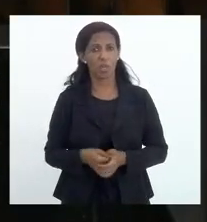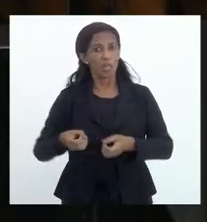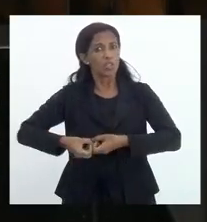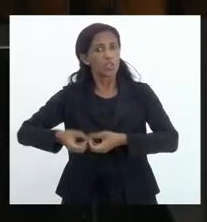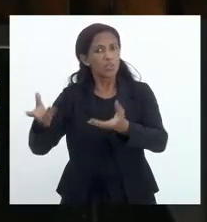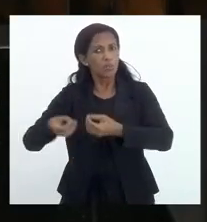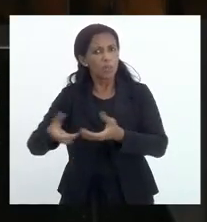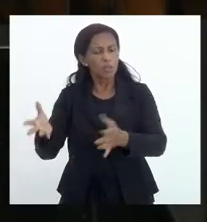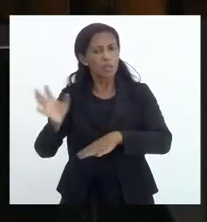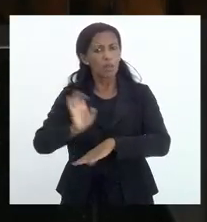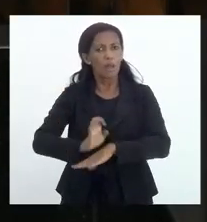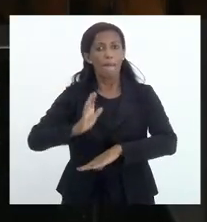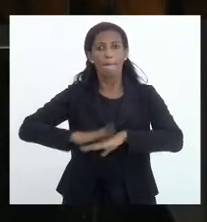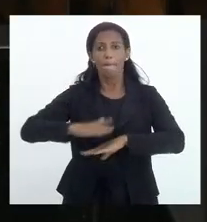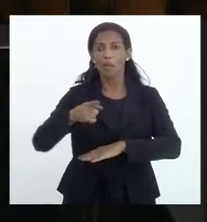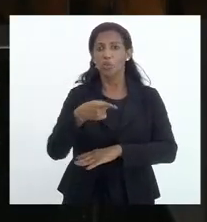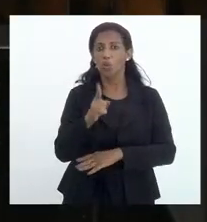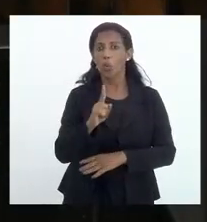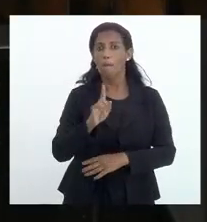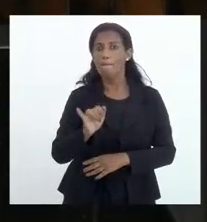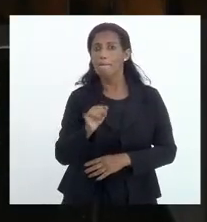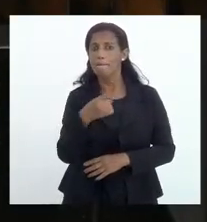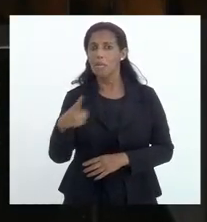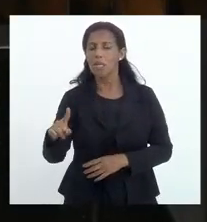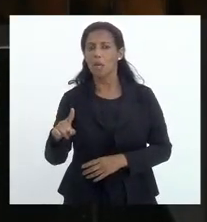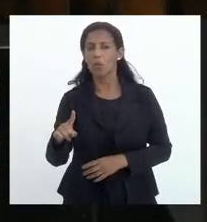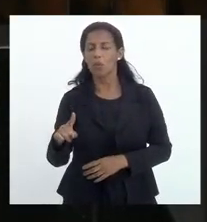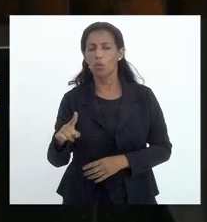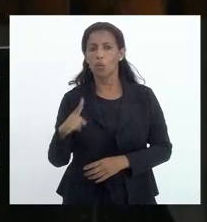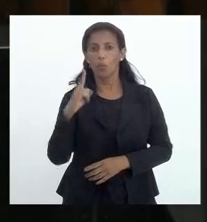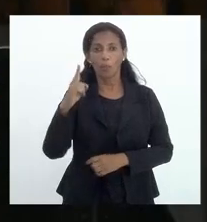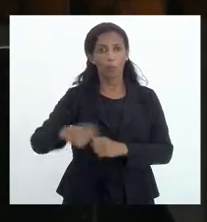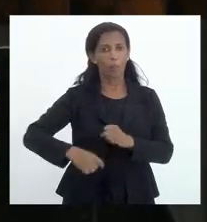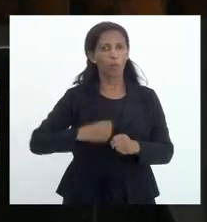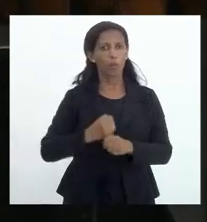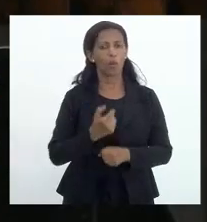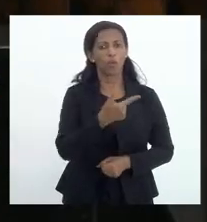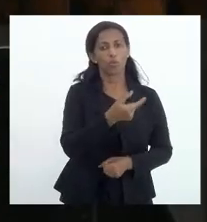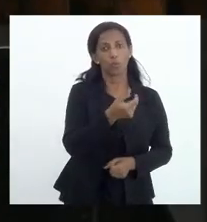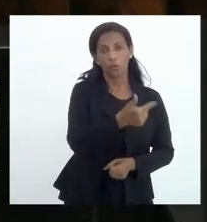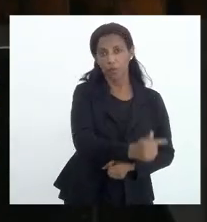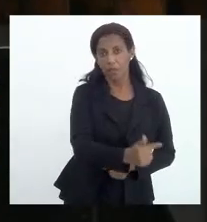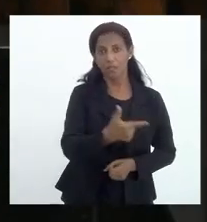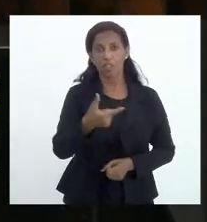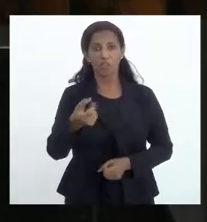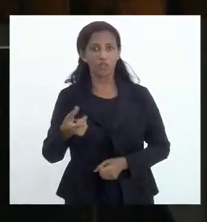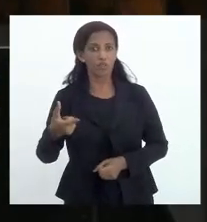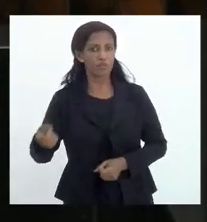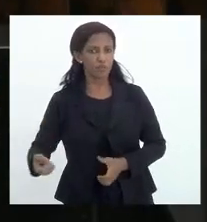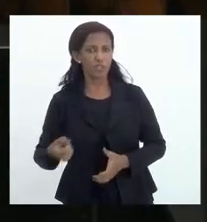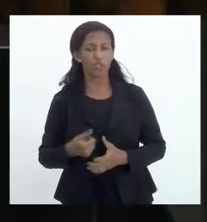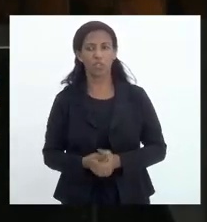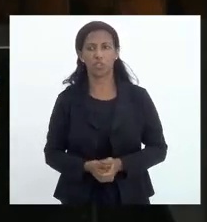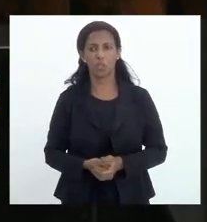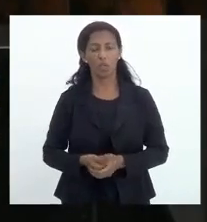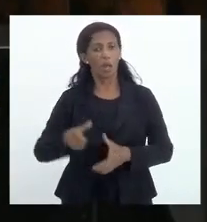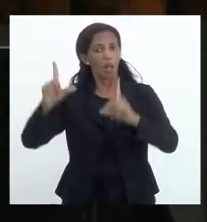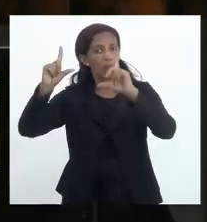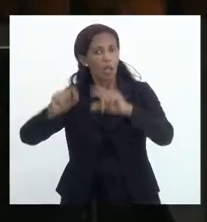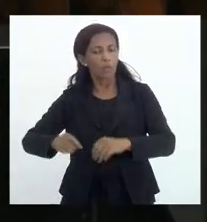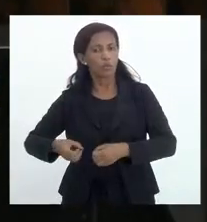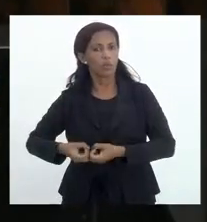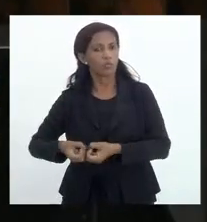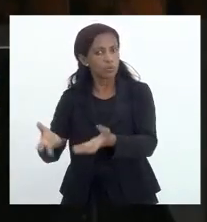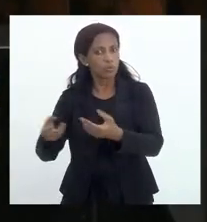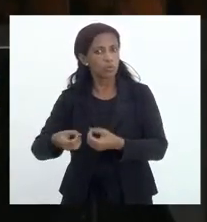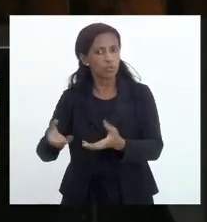Estado de mais de 1 bilhão de reais por ano. De 2017 a 2020, a redução de despesa com o pessoal no